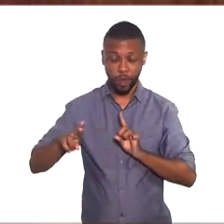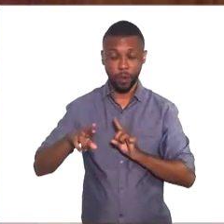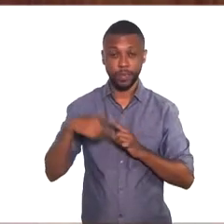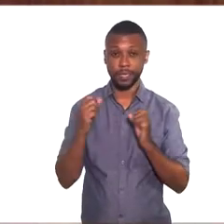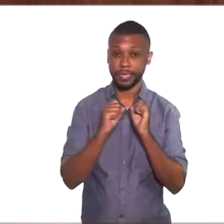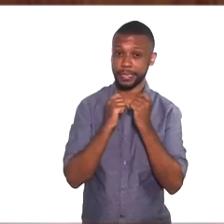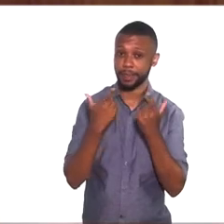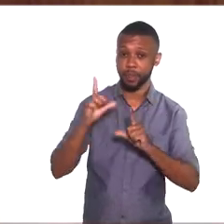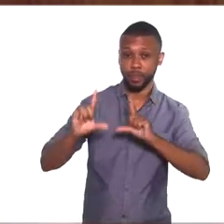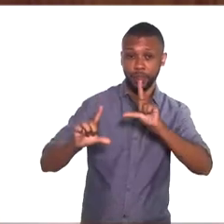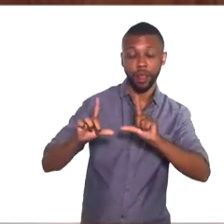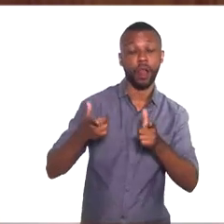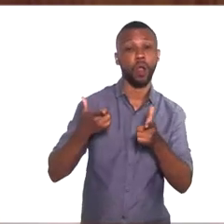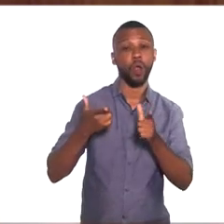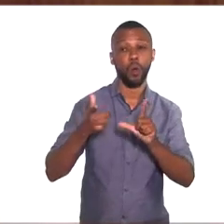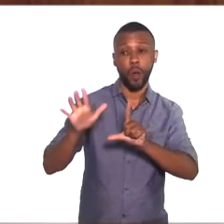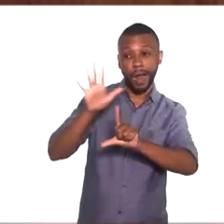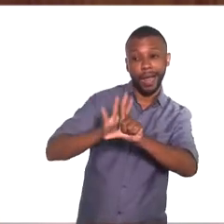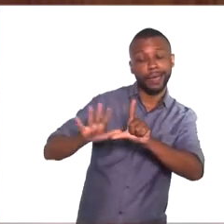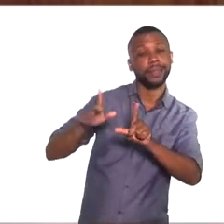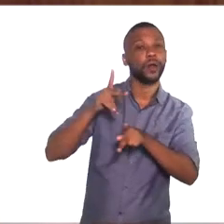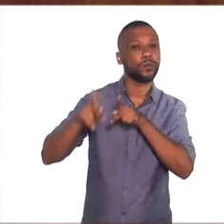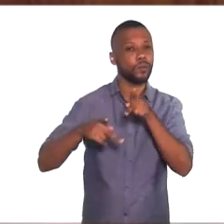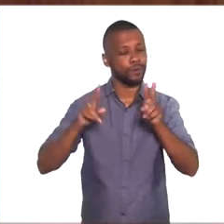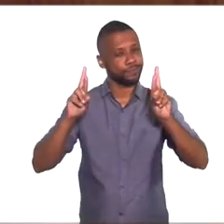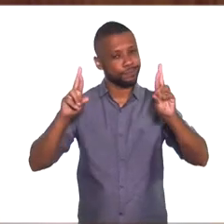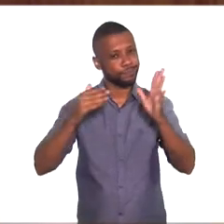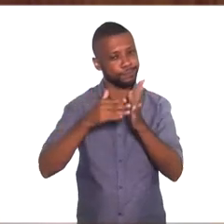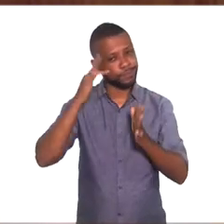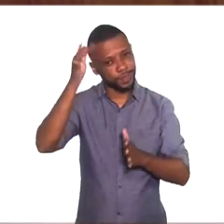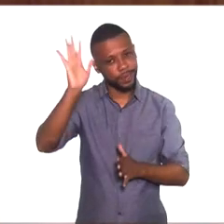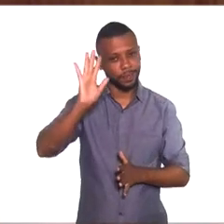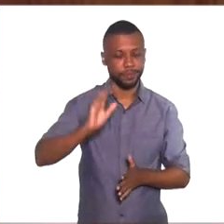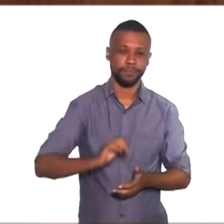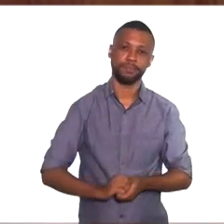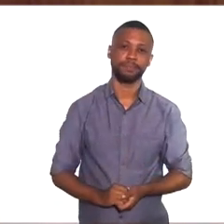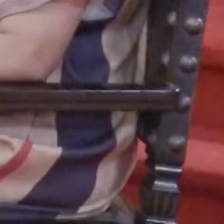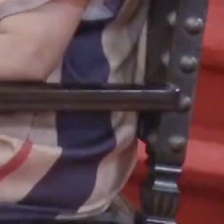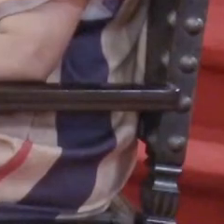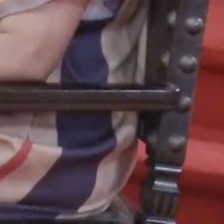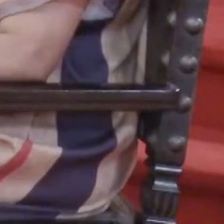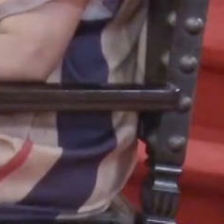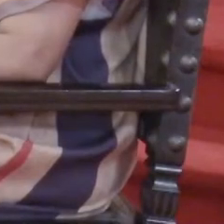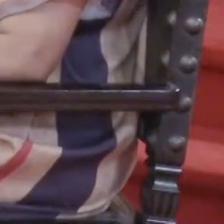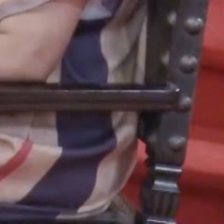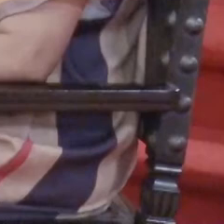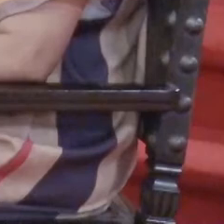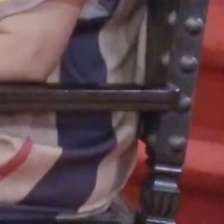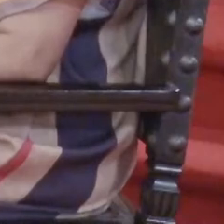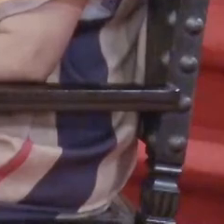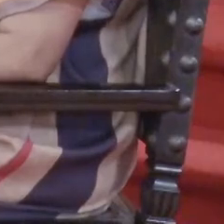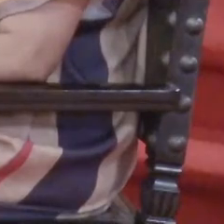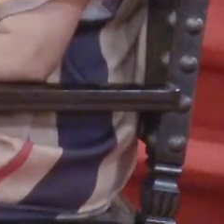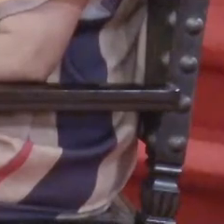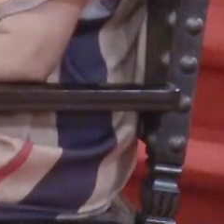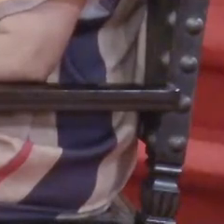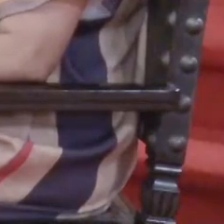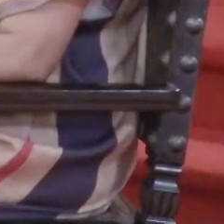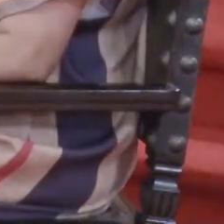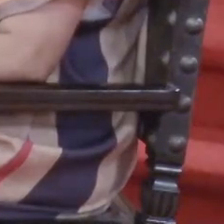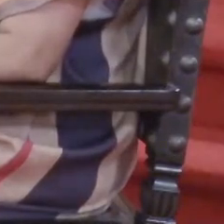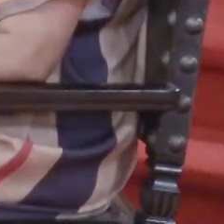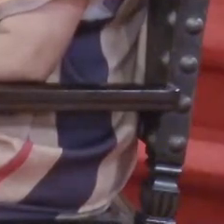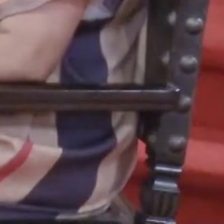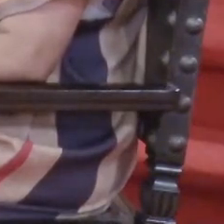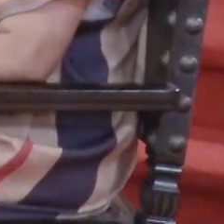aqui na TV alerj o canal do Povo Me espera lá E aí